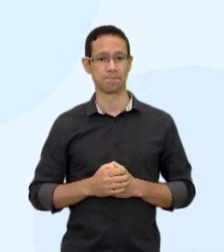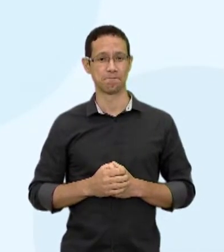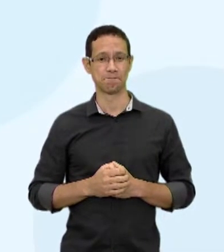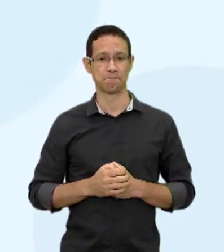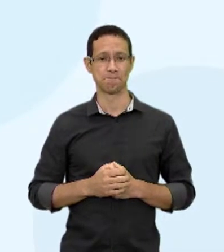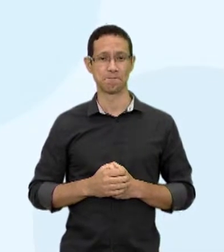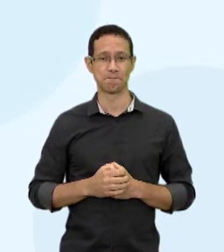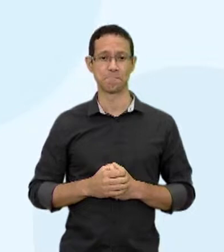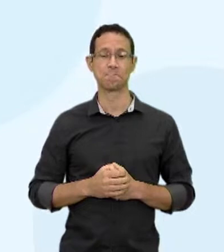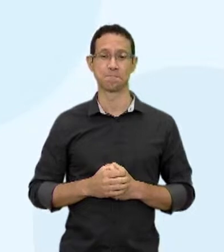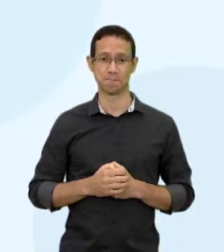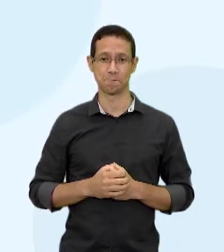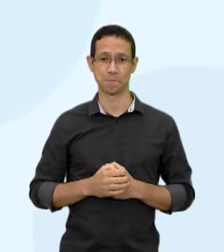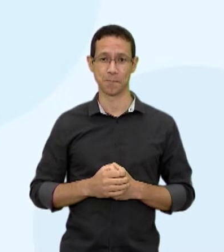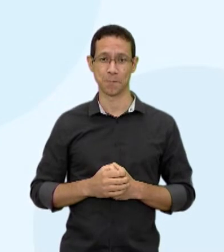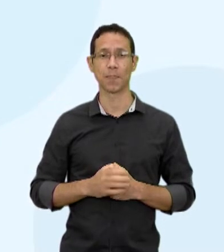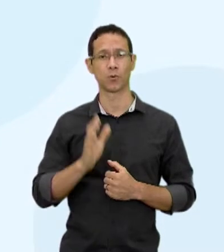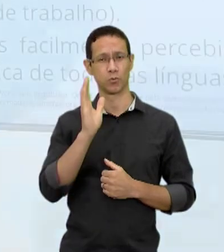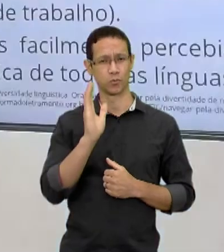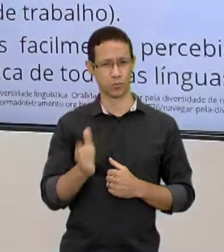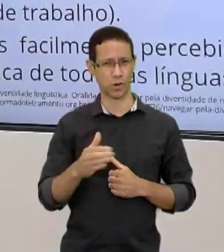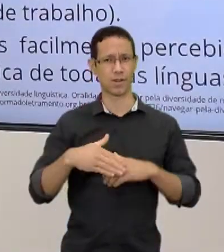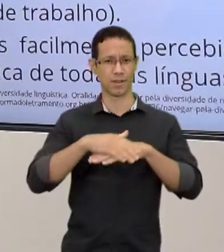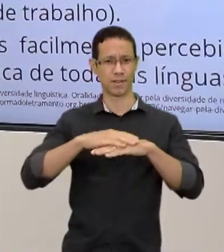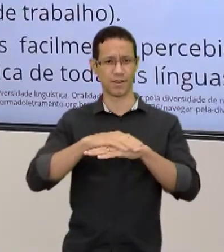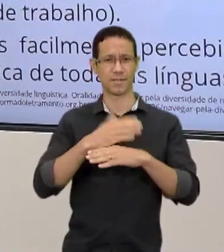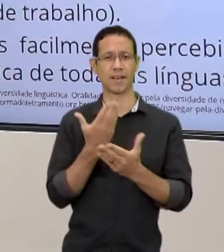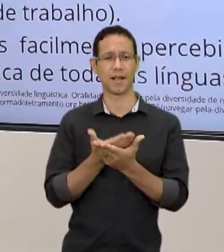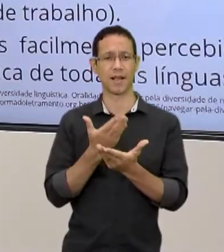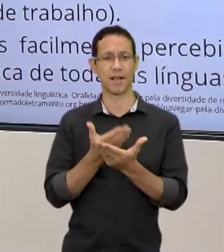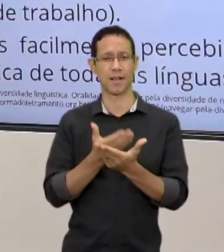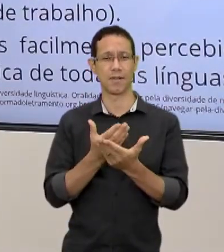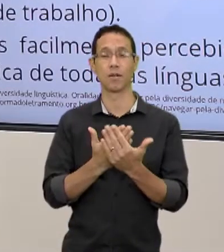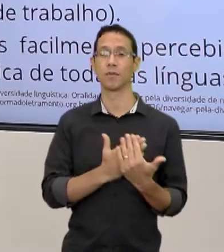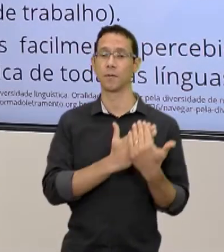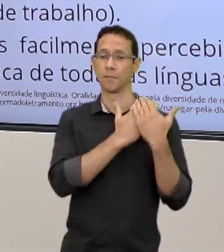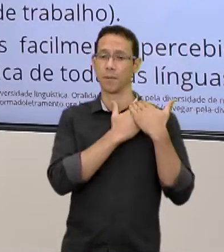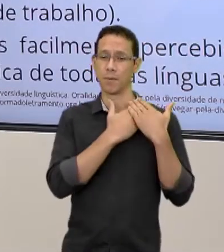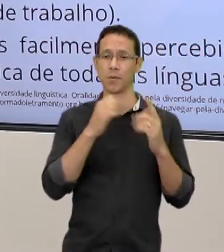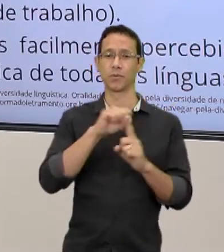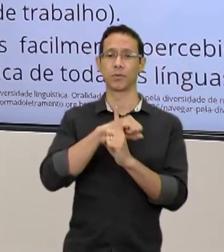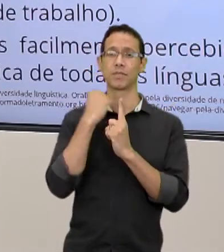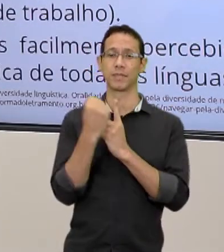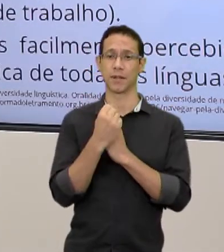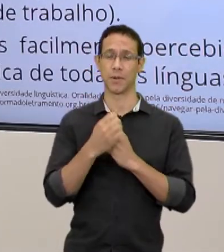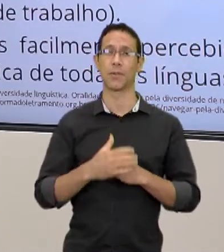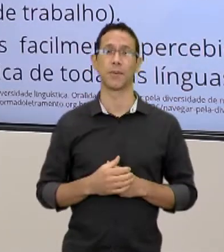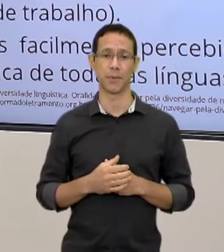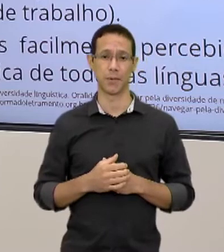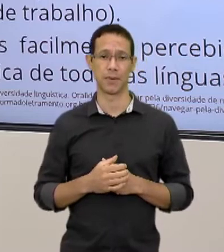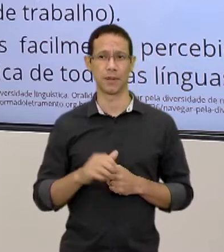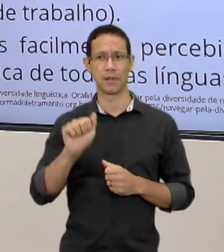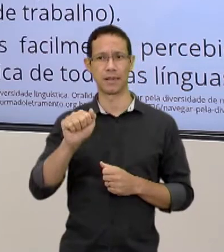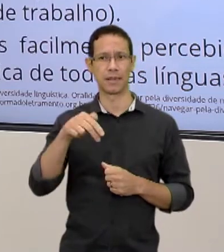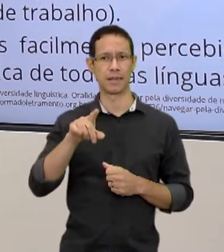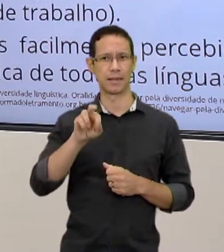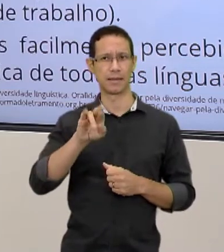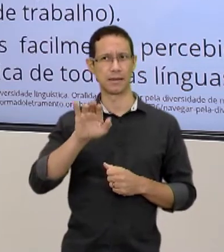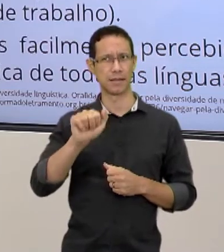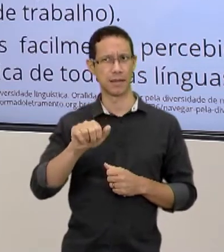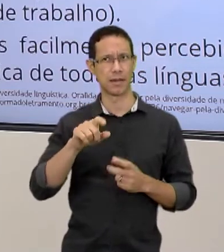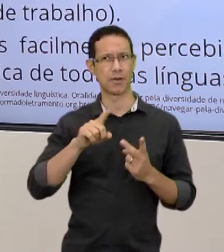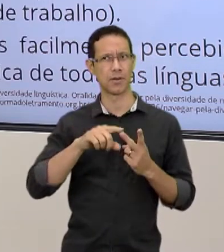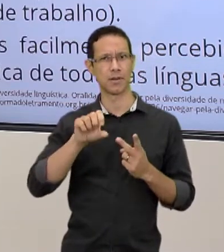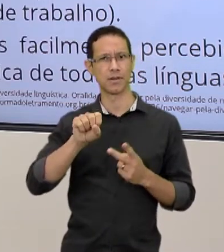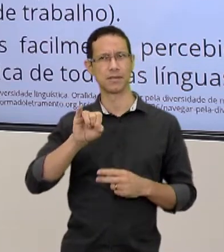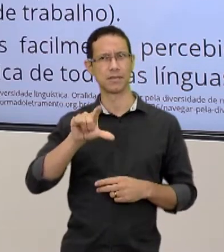vocês. A gente já comentou nas outras aulas, né, essa questão do papel social. Eu não lembro se a Andréia ou se a Silene estava comigo, que eu até